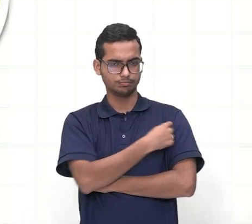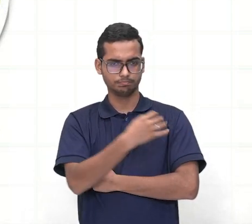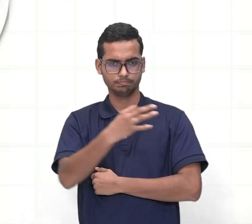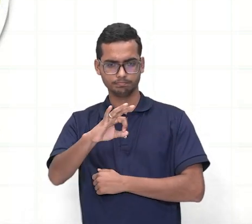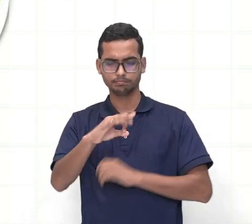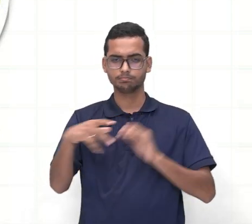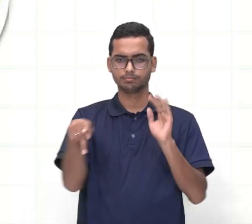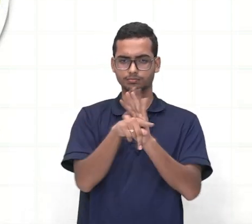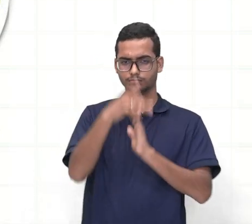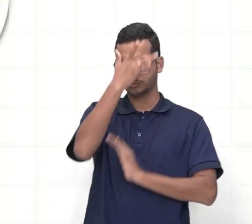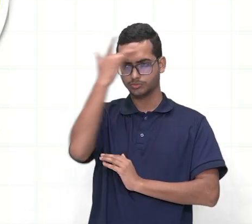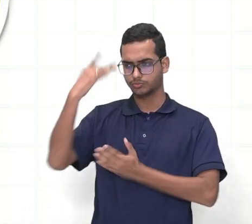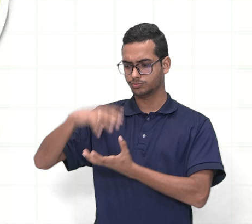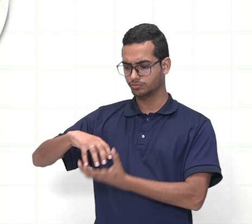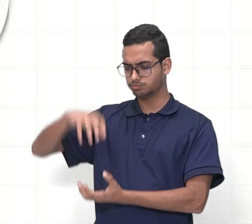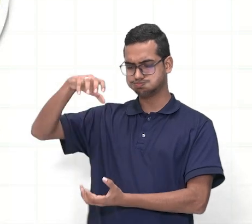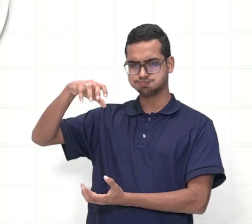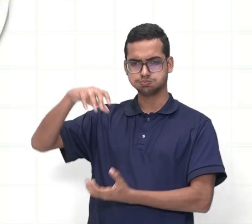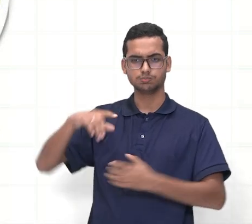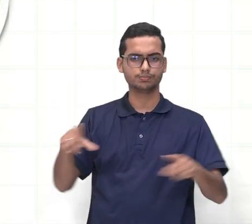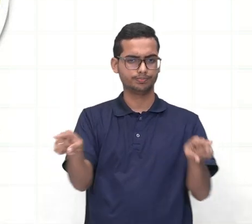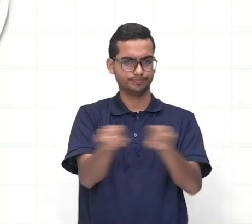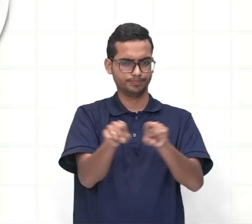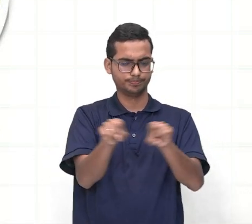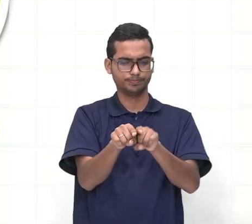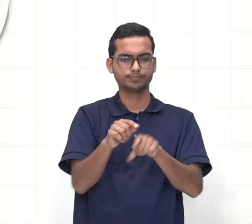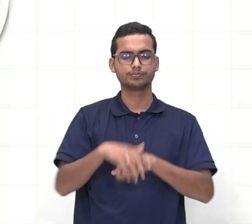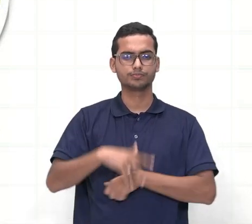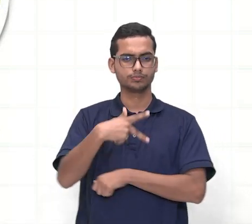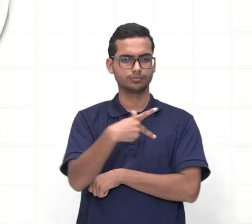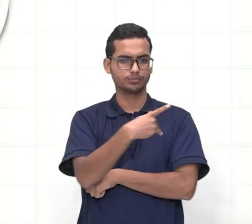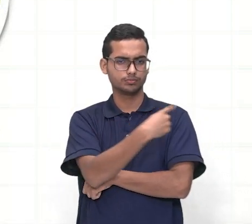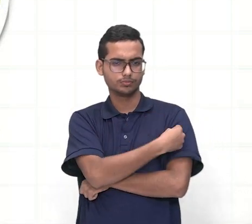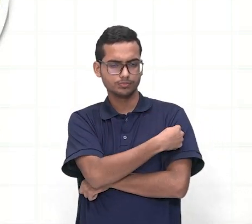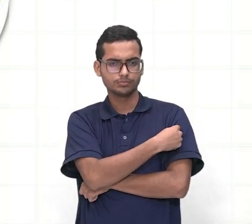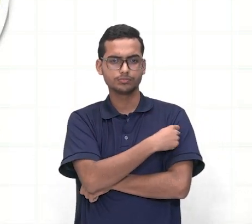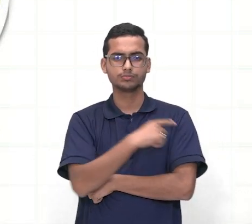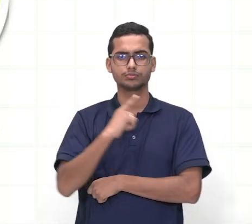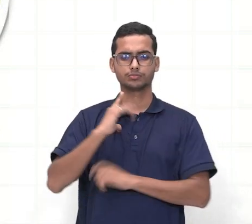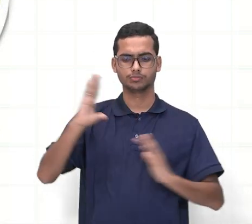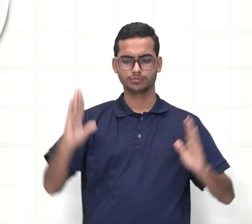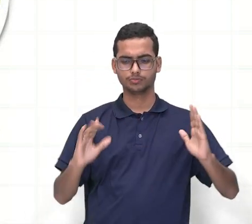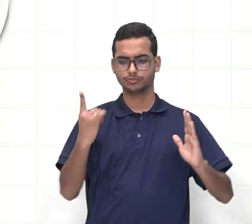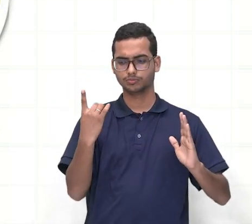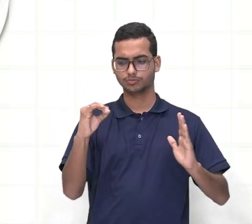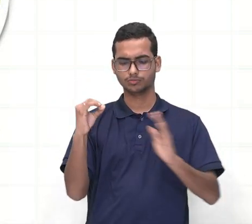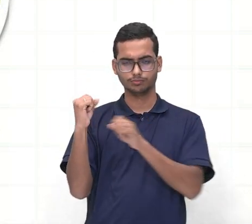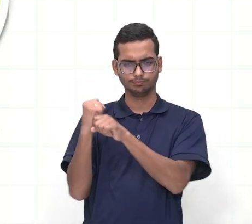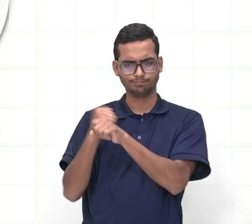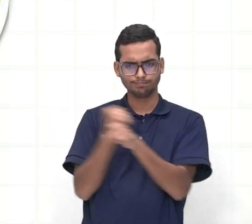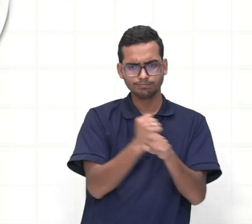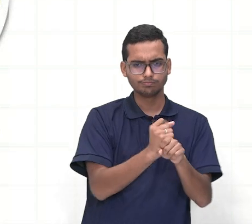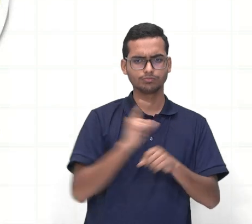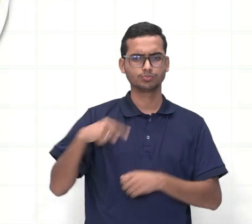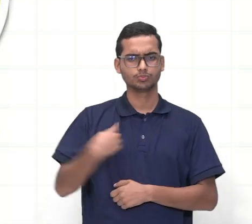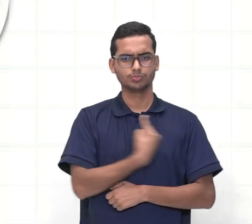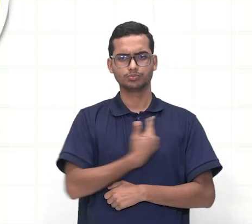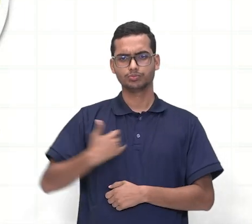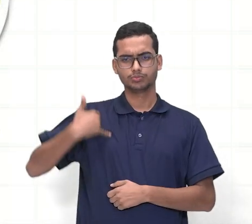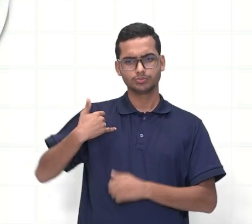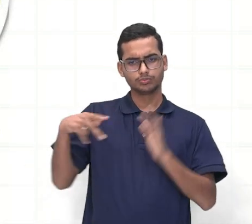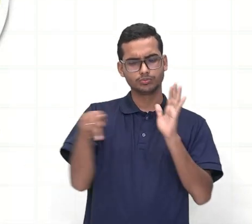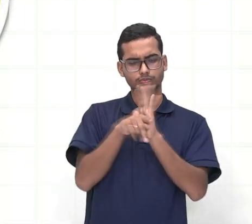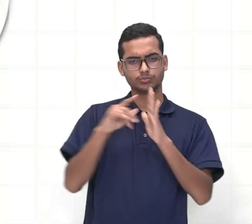Dos adultos. A febre amarela, a vacina dura de 10 anos. Então, para nós que somos aqui da